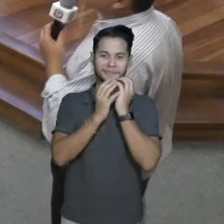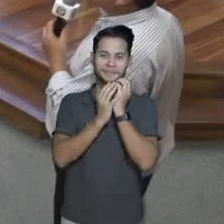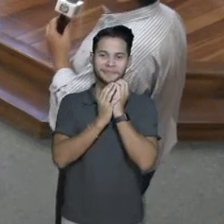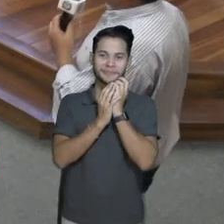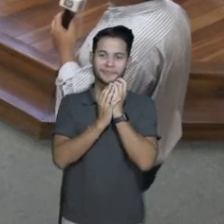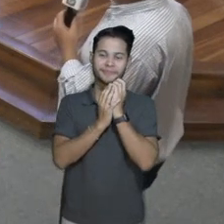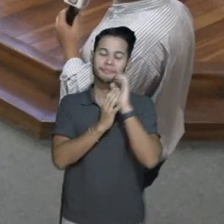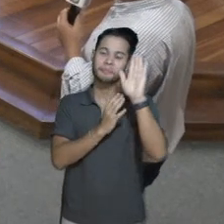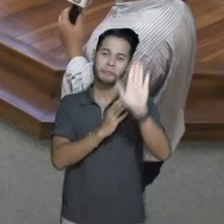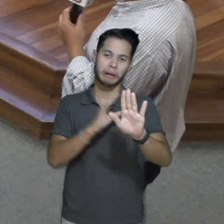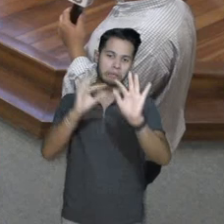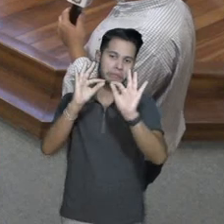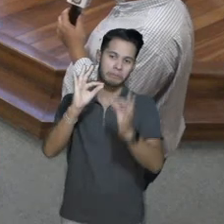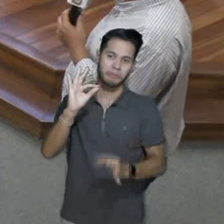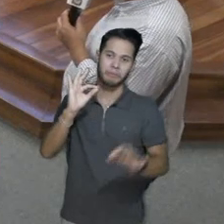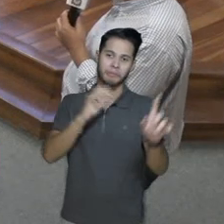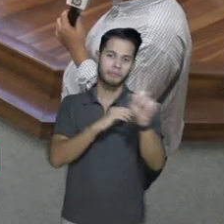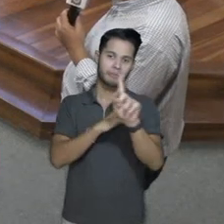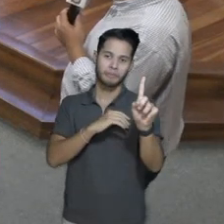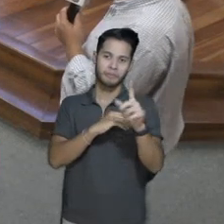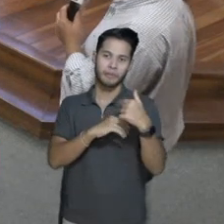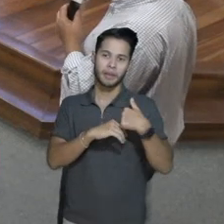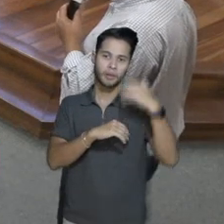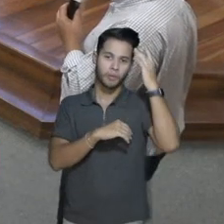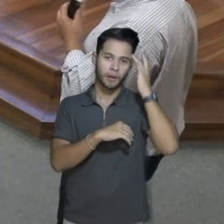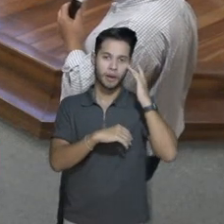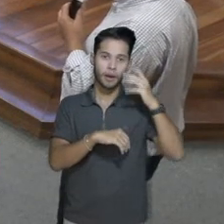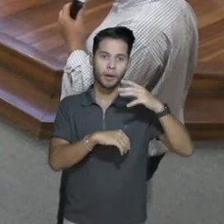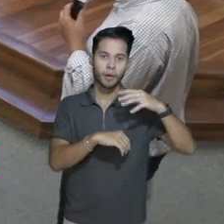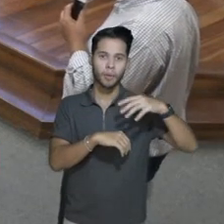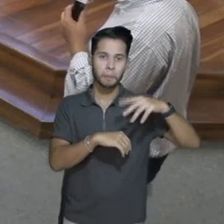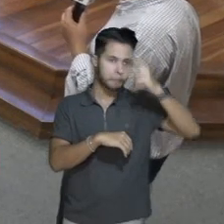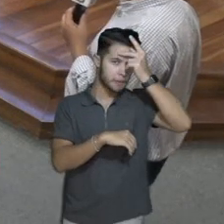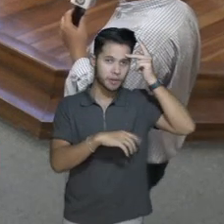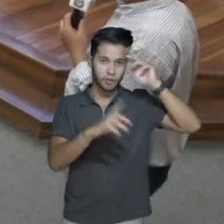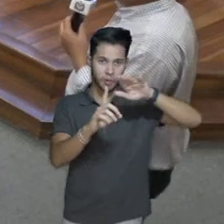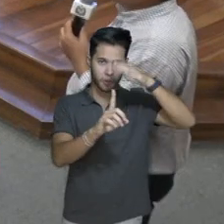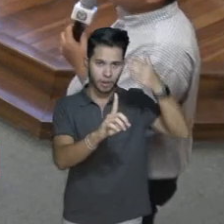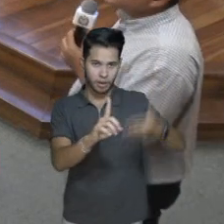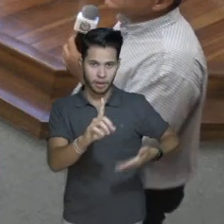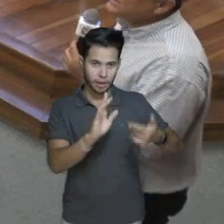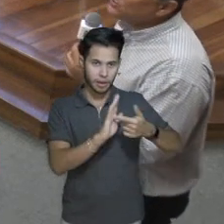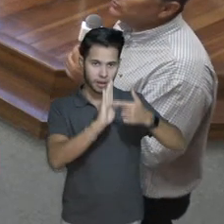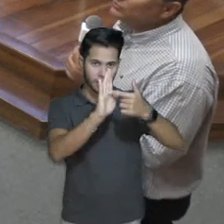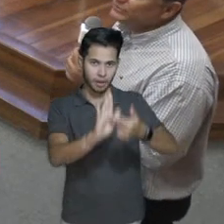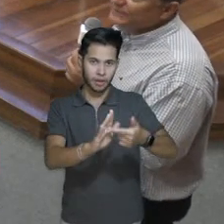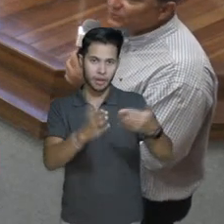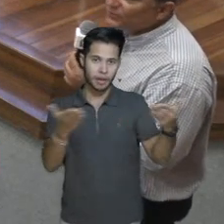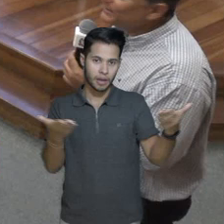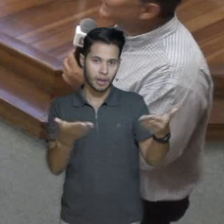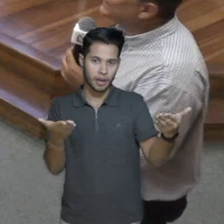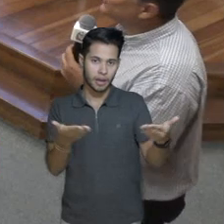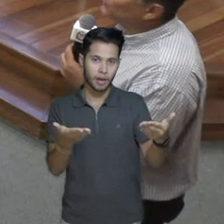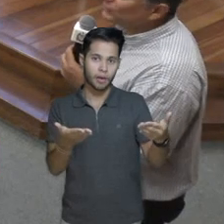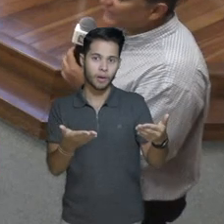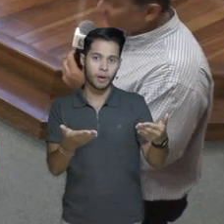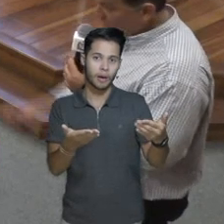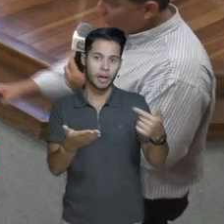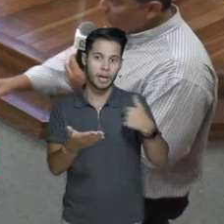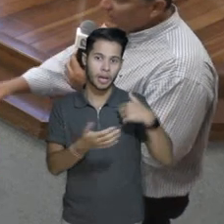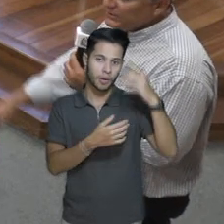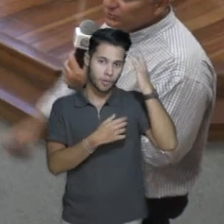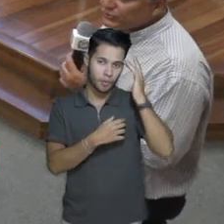delongas eu passo a eu não sei se o nosso mestre cerimônia saiu que eu acho que eu falei demais agora seriam seu não me engano o